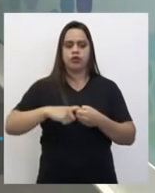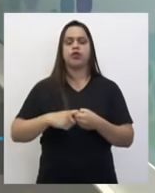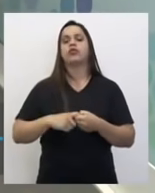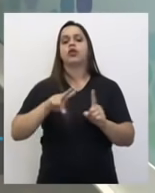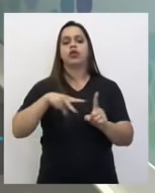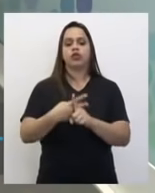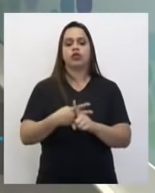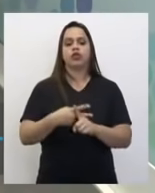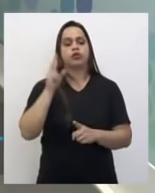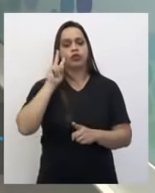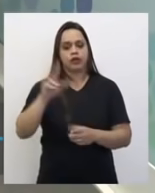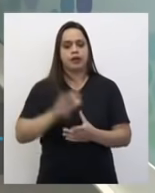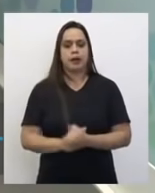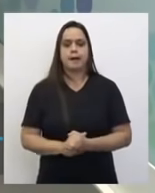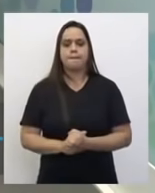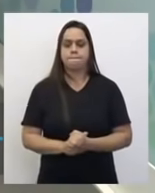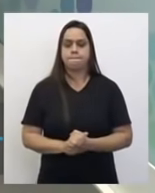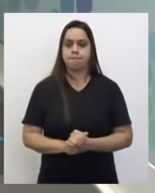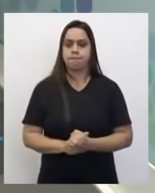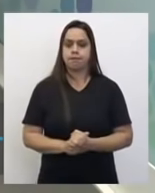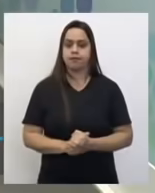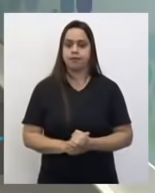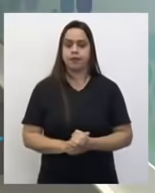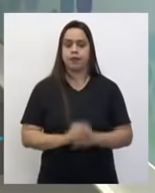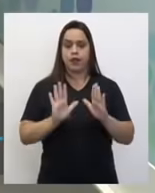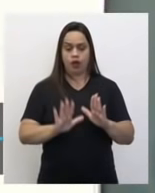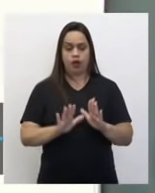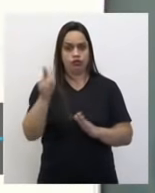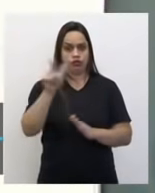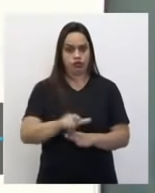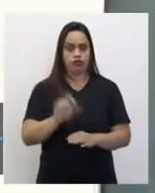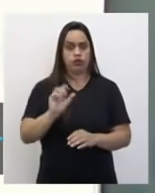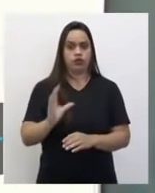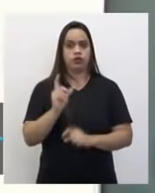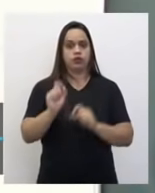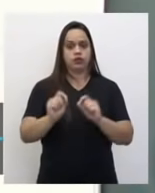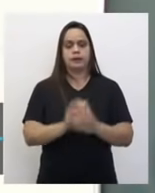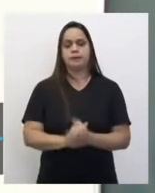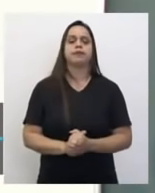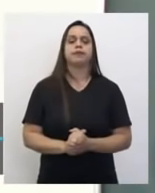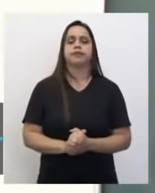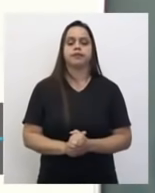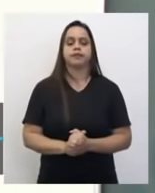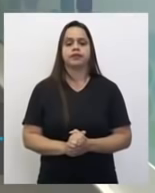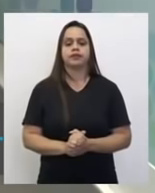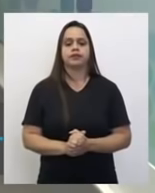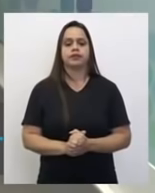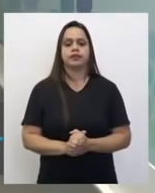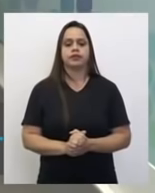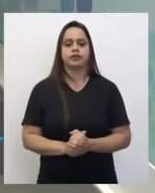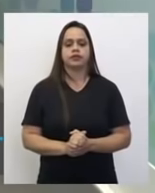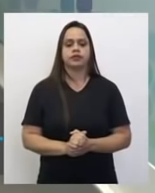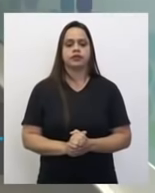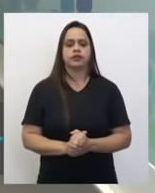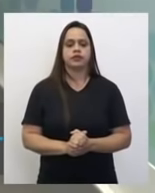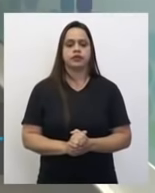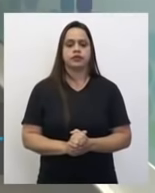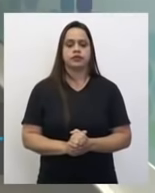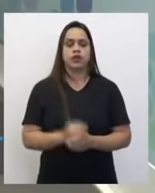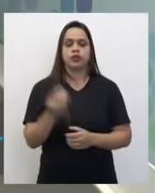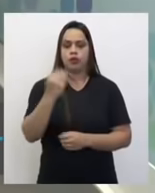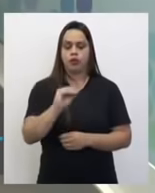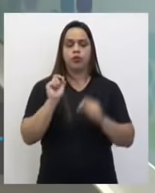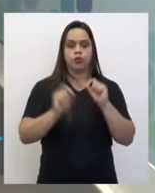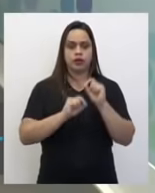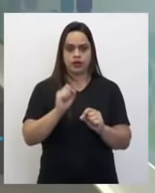essa não. Tudo bem, vou trocar aqui, ó. O que que acontece? Eu vou colocar o sistema decimal, porque